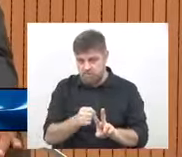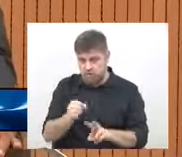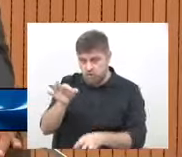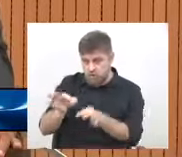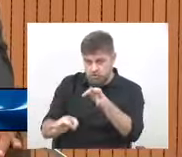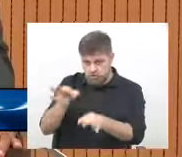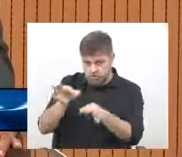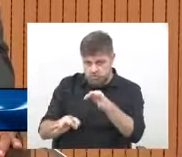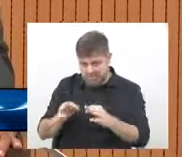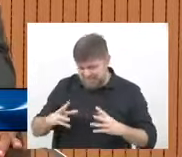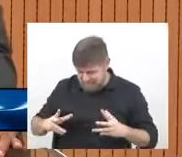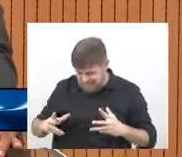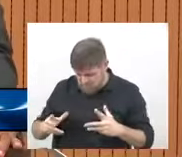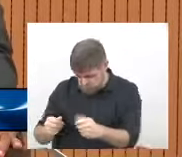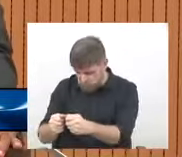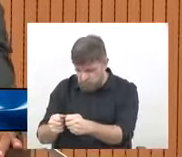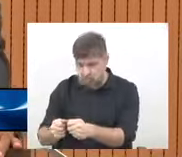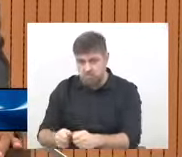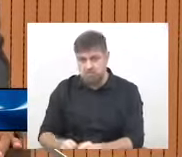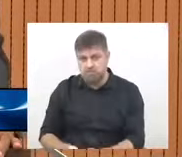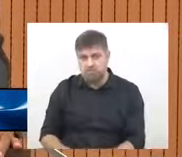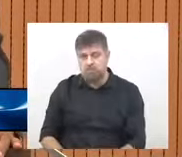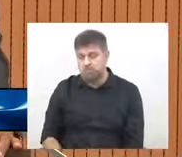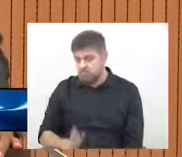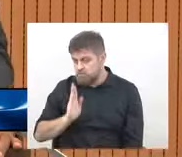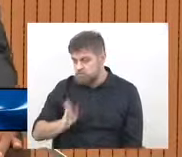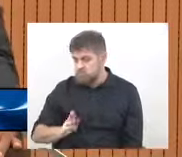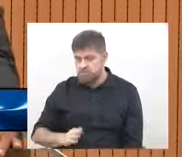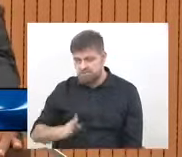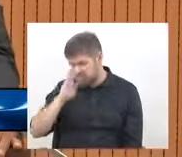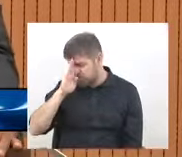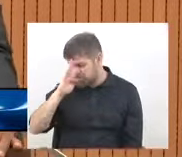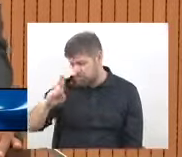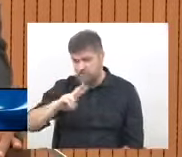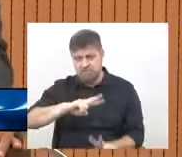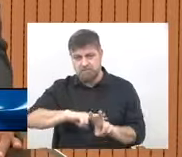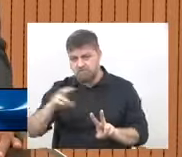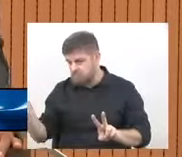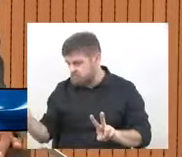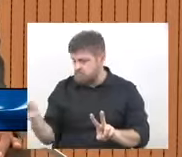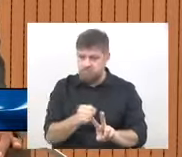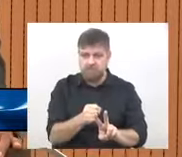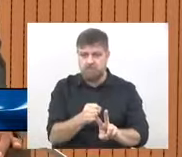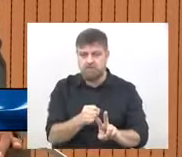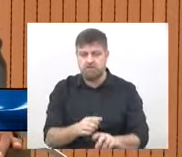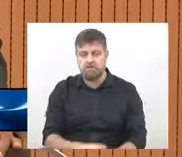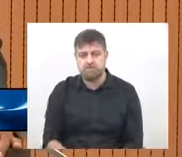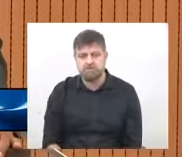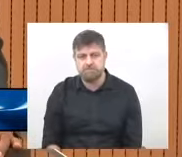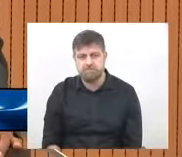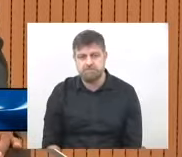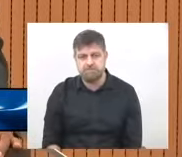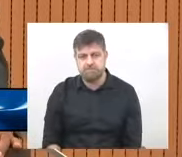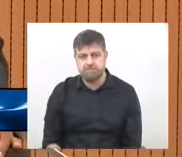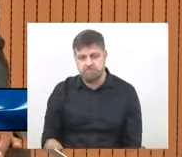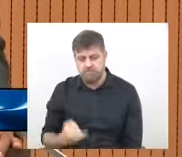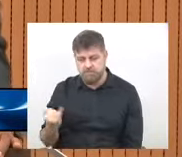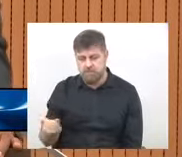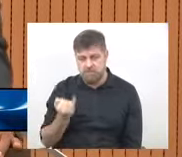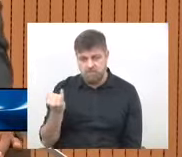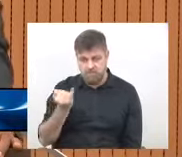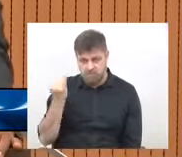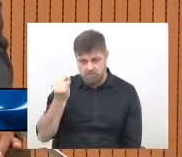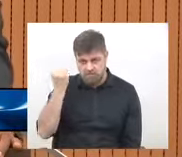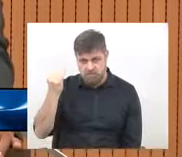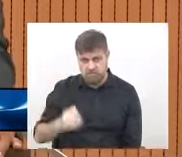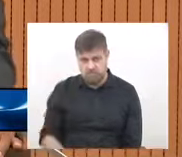julgarem todos os recursos ou se prender num julgamento de segunda instância. Então, é muito importante a